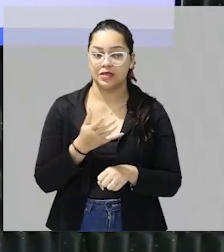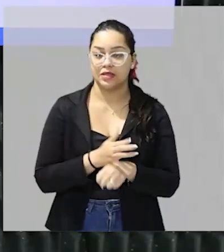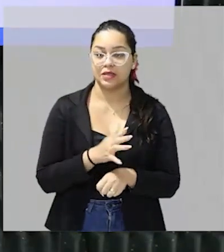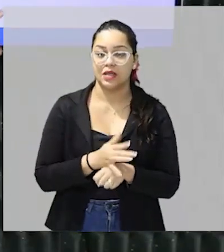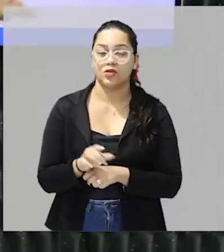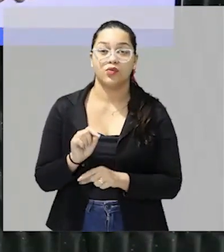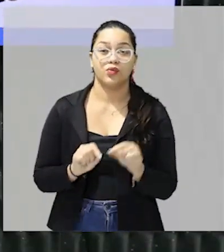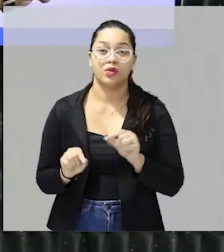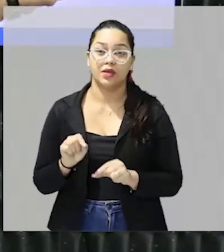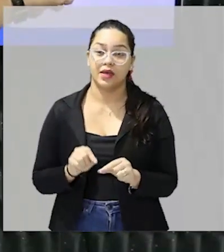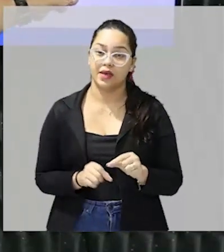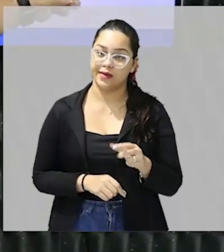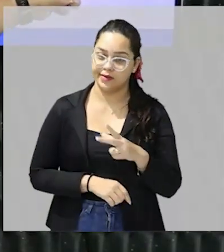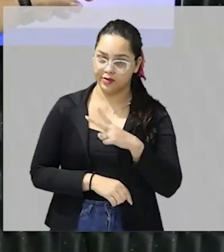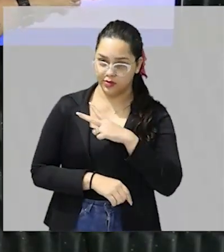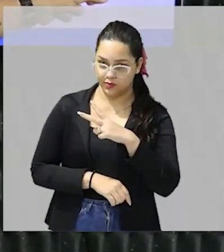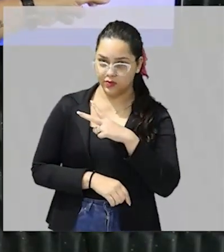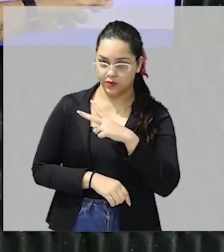forma o quê?